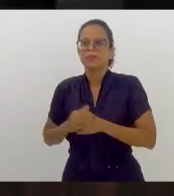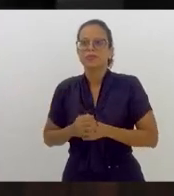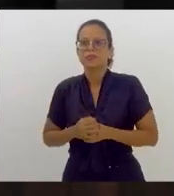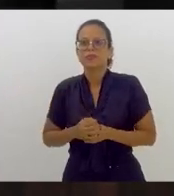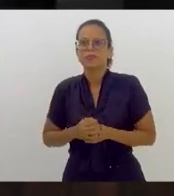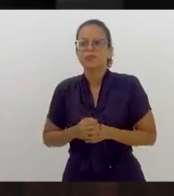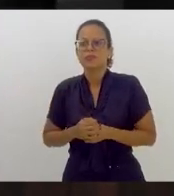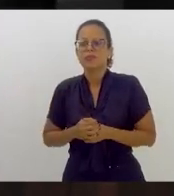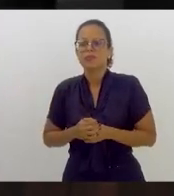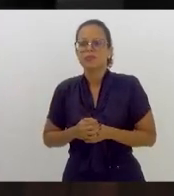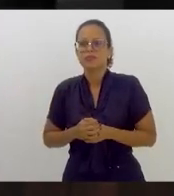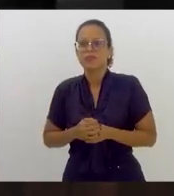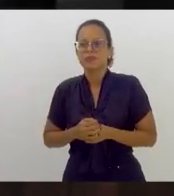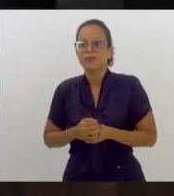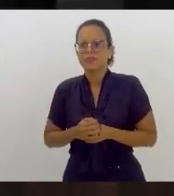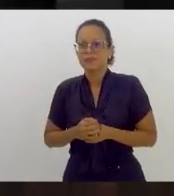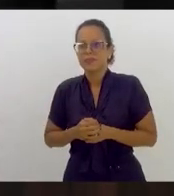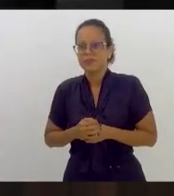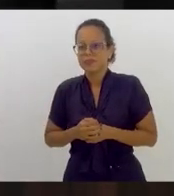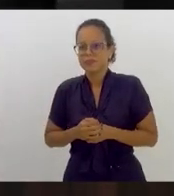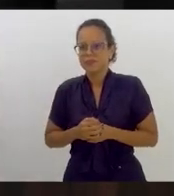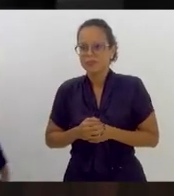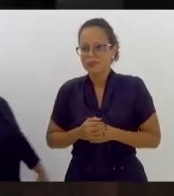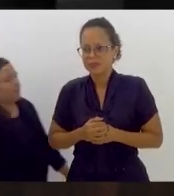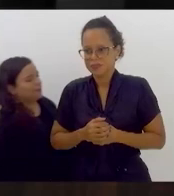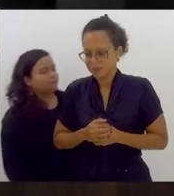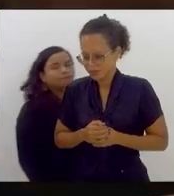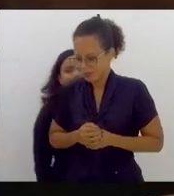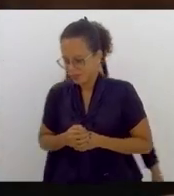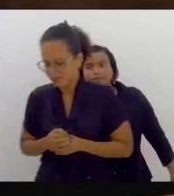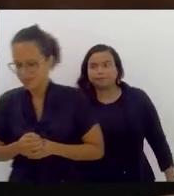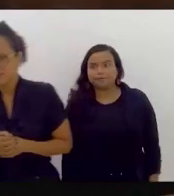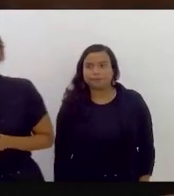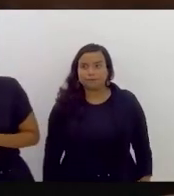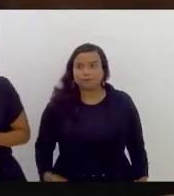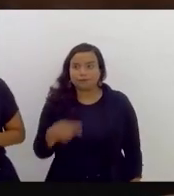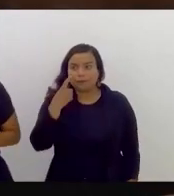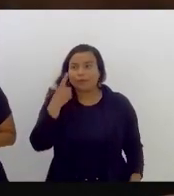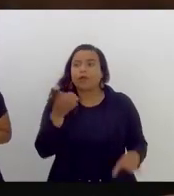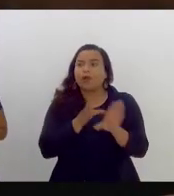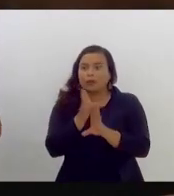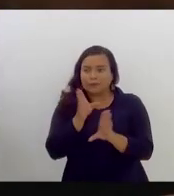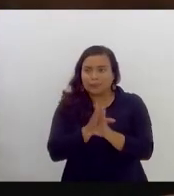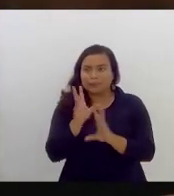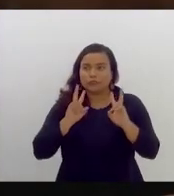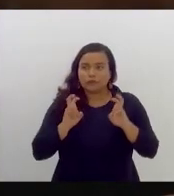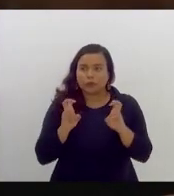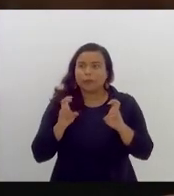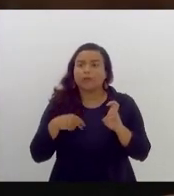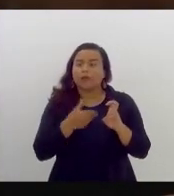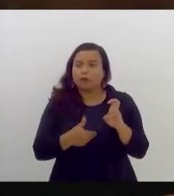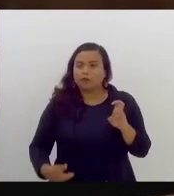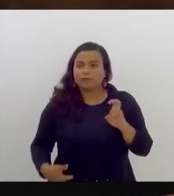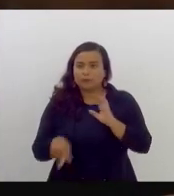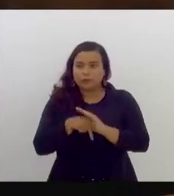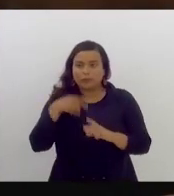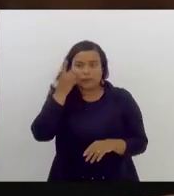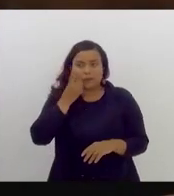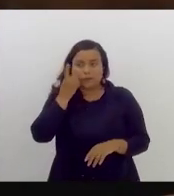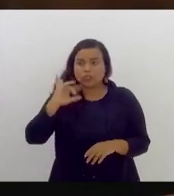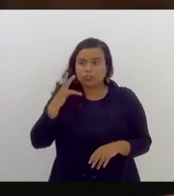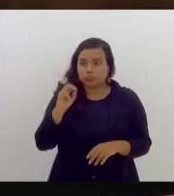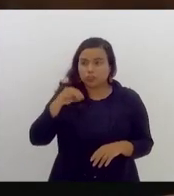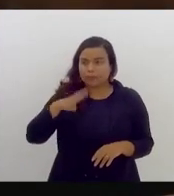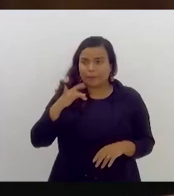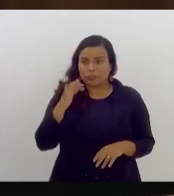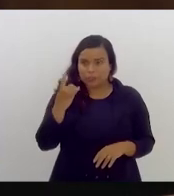vamos à votação. Orientação, senhor presidente. Para orientar pela liderança do governo, deputado Chico Machado. Pela liderança do governo,